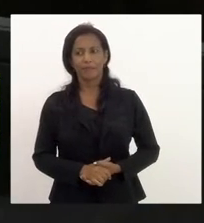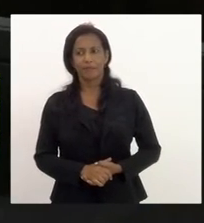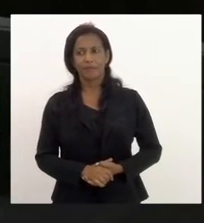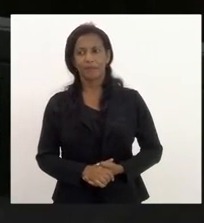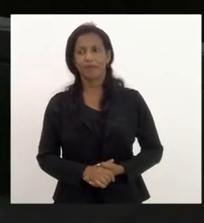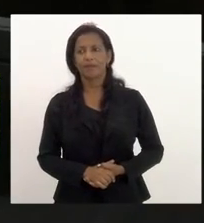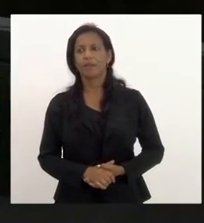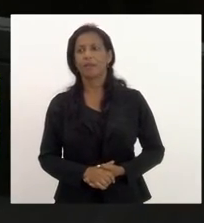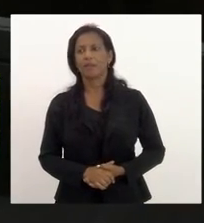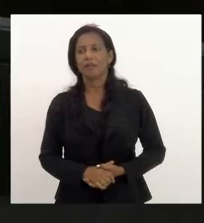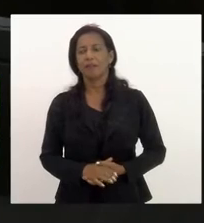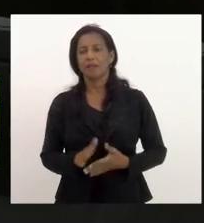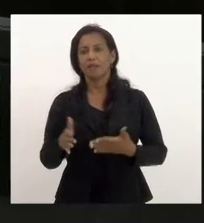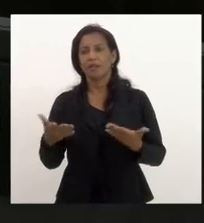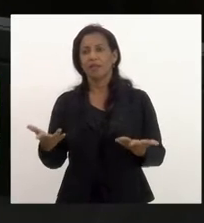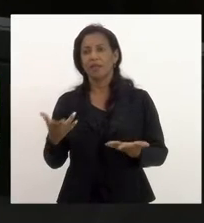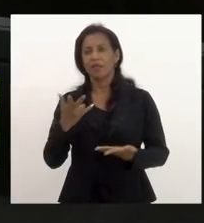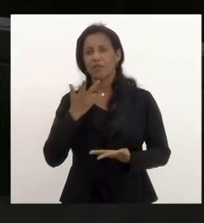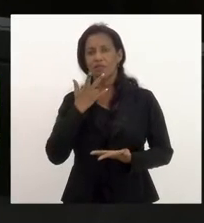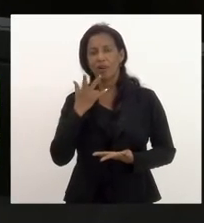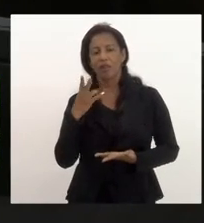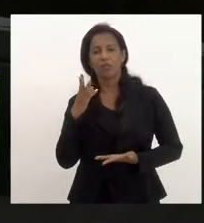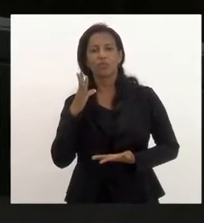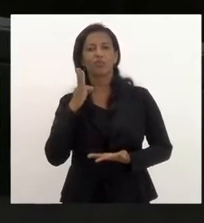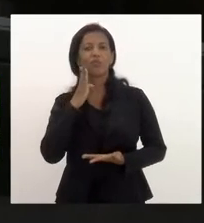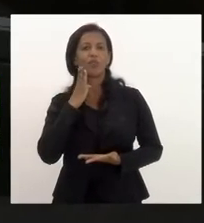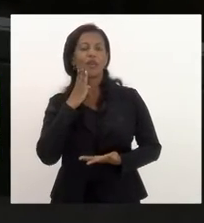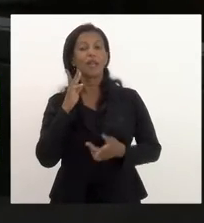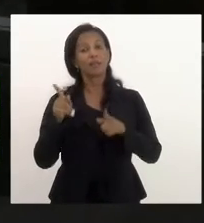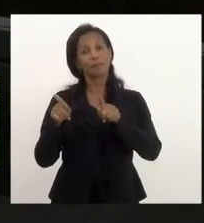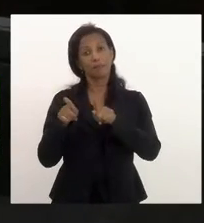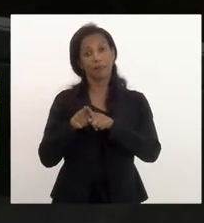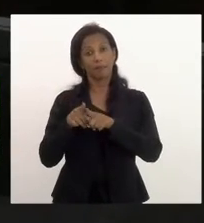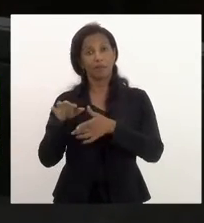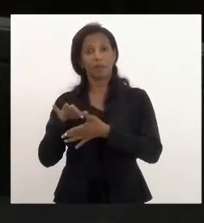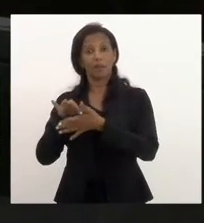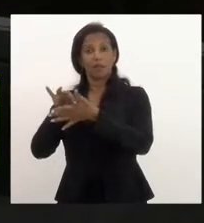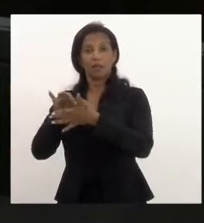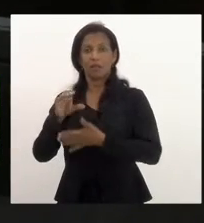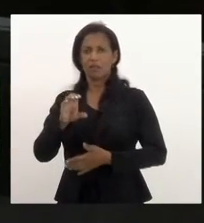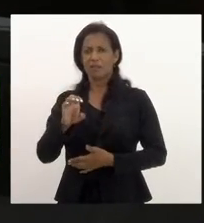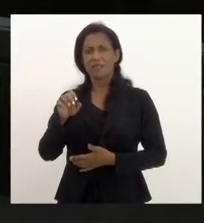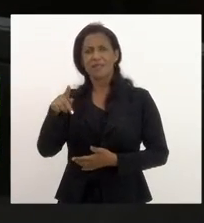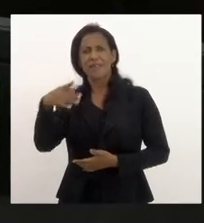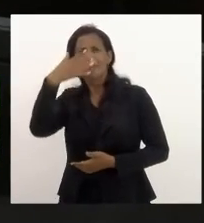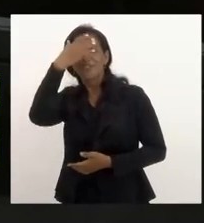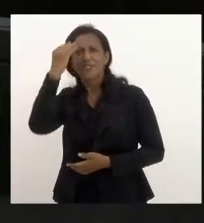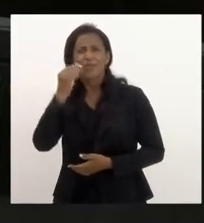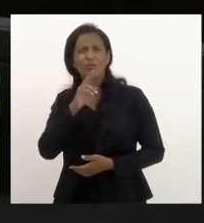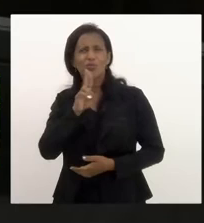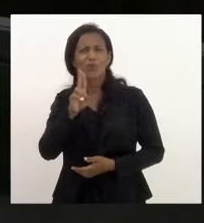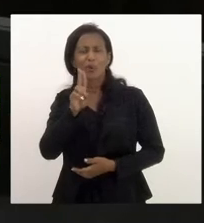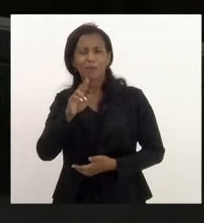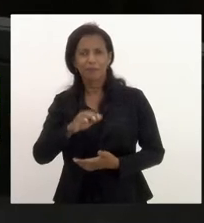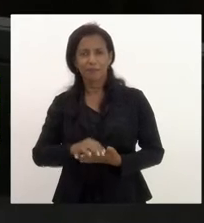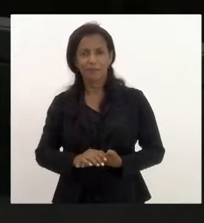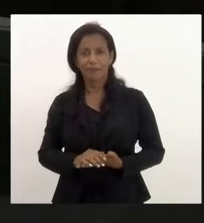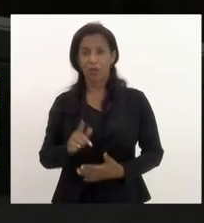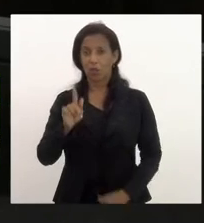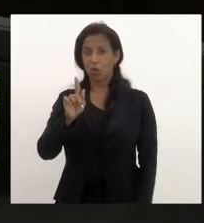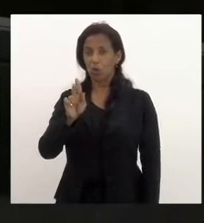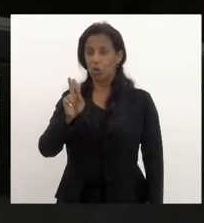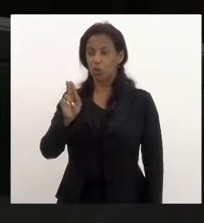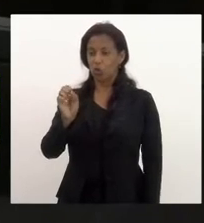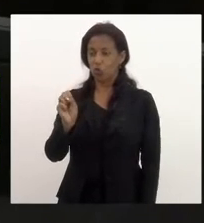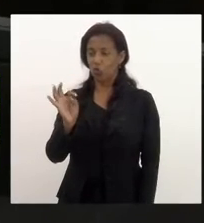E aí falando o deputado waldeck mas também para o representante dos é porque eu esqueci o nome desculpe hoje tava